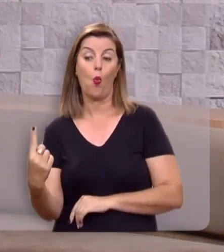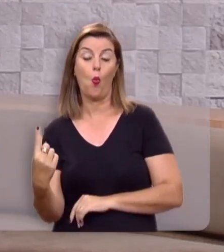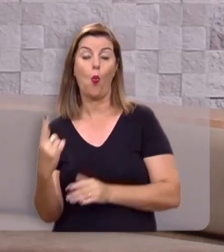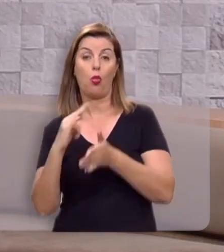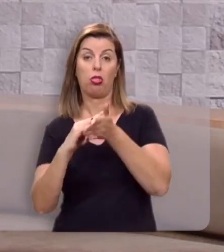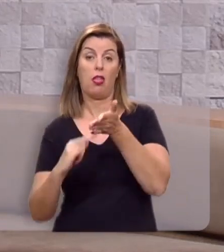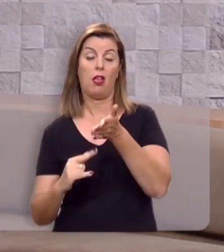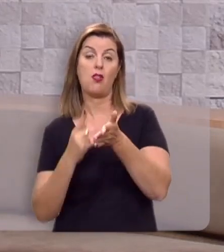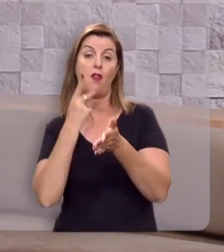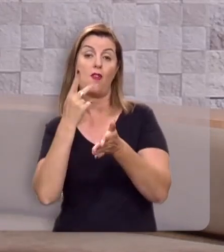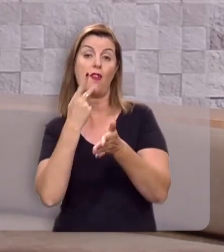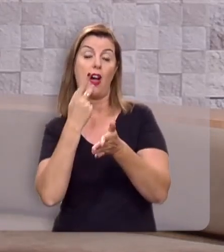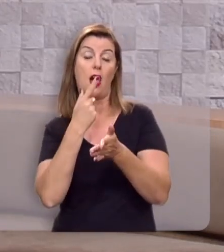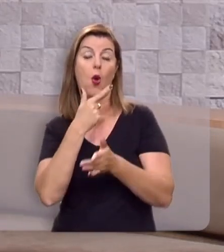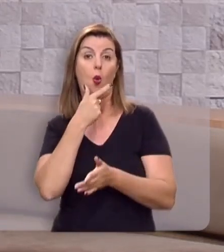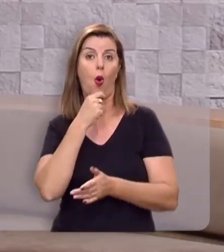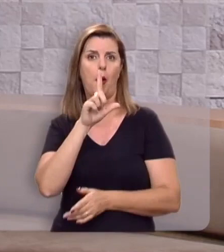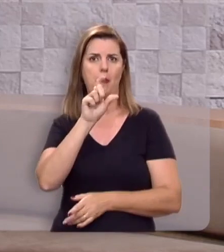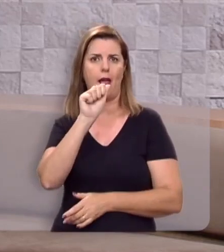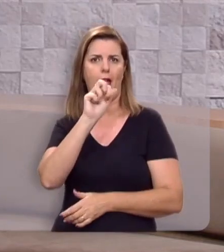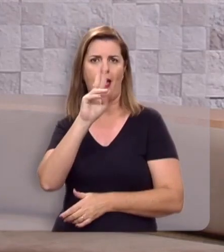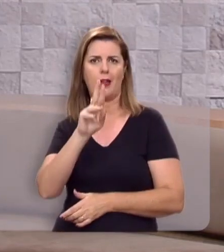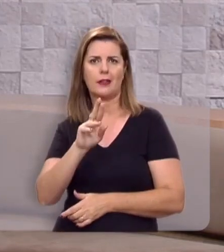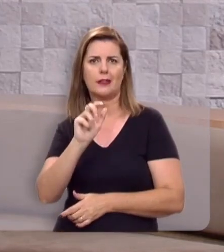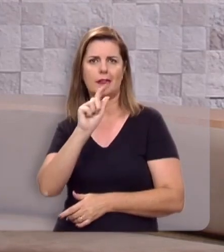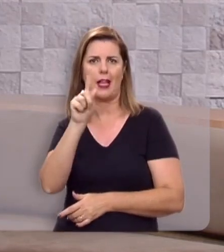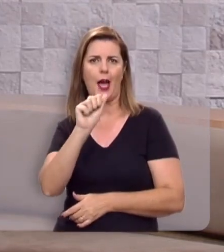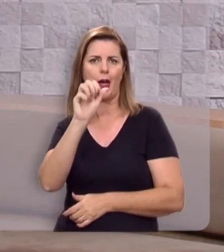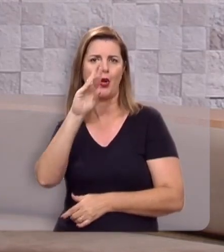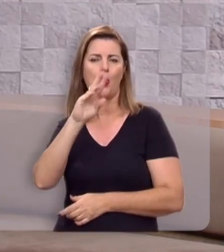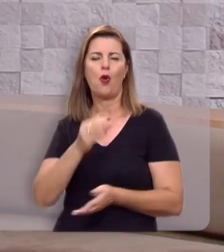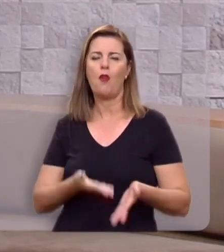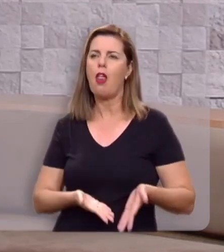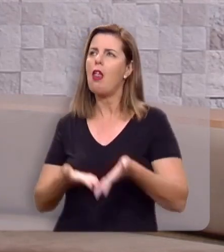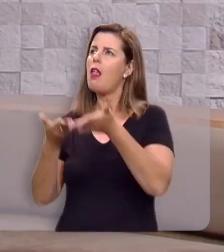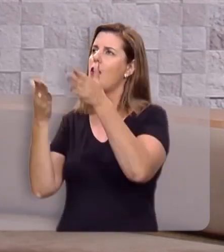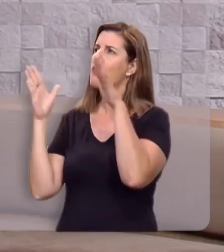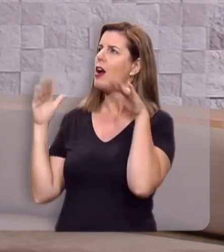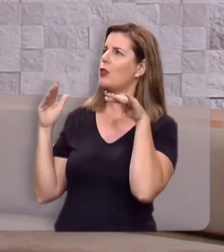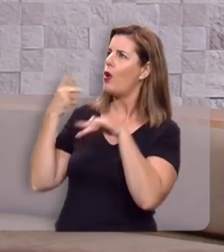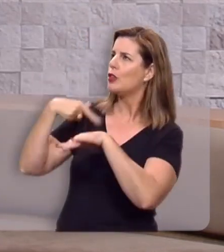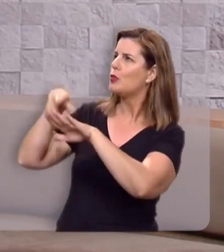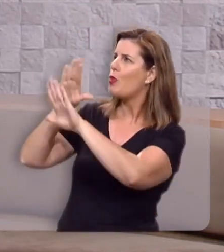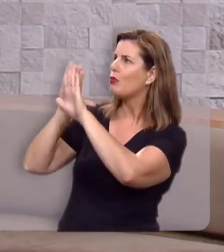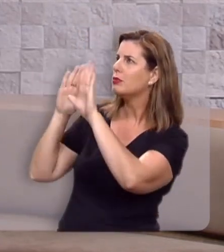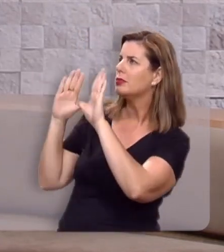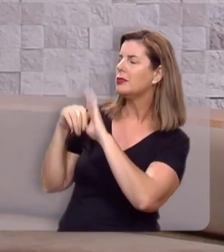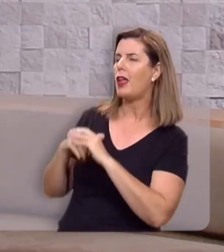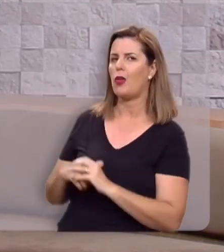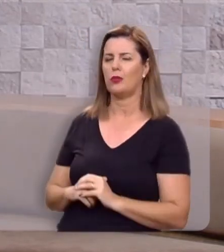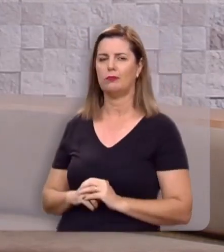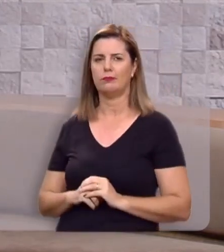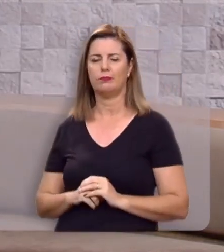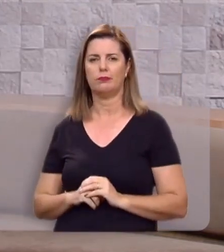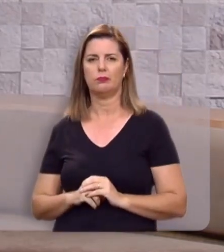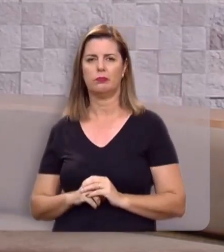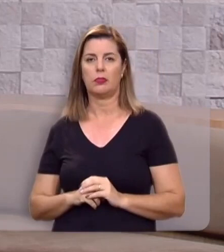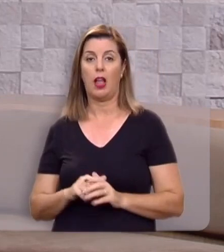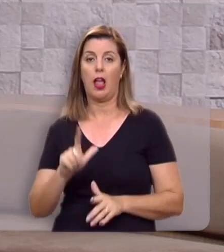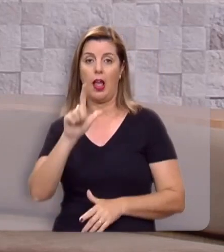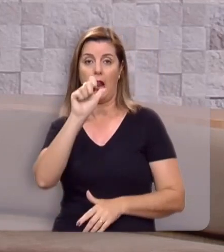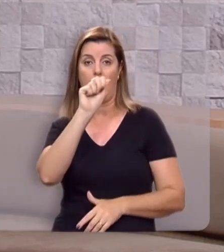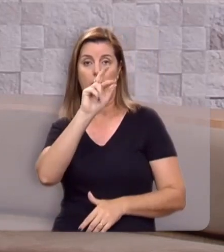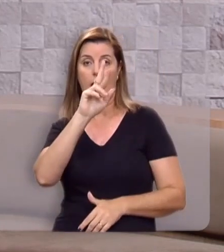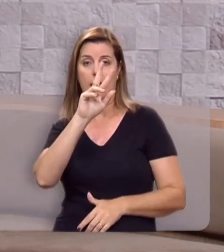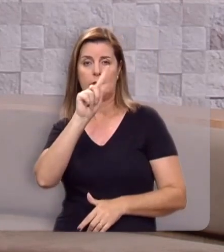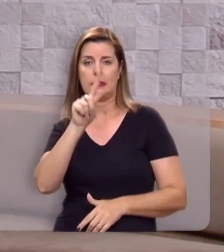Diz o texto que Lázaro morreu e foi levado pelos anjos para o seio de Abraão. A palavra